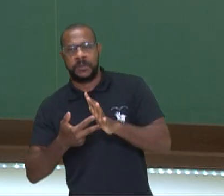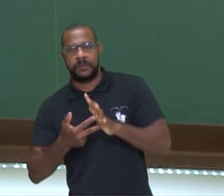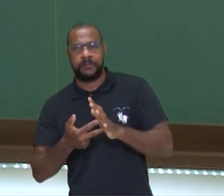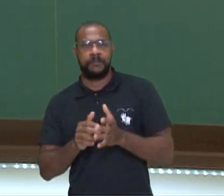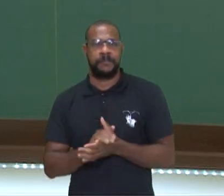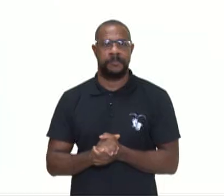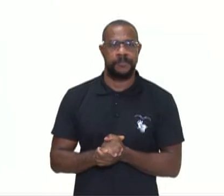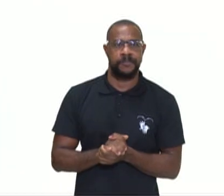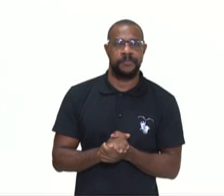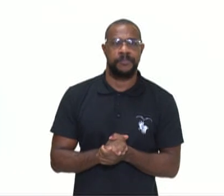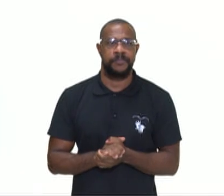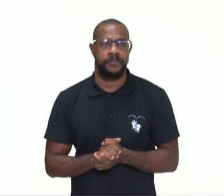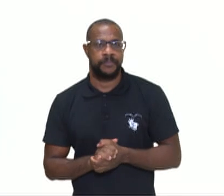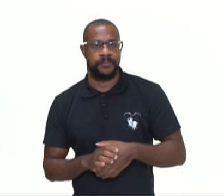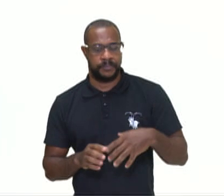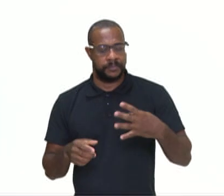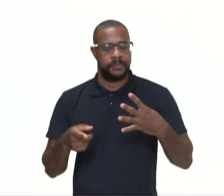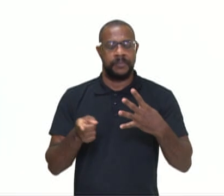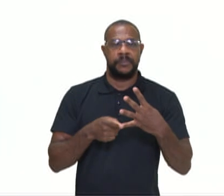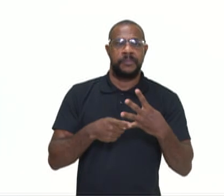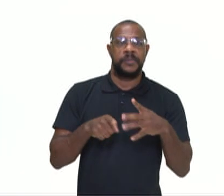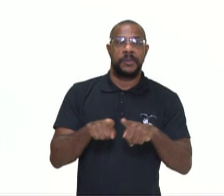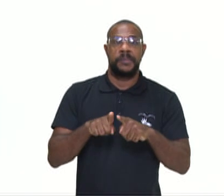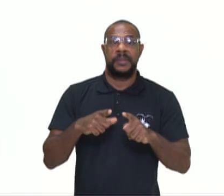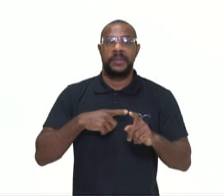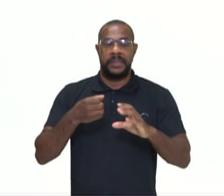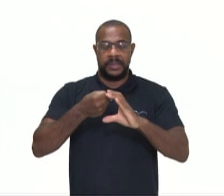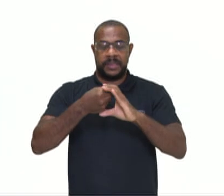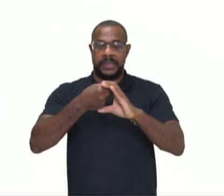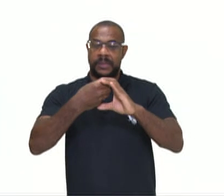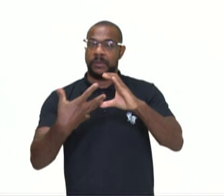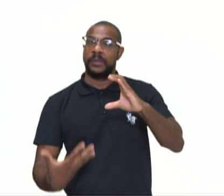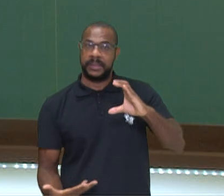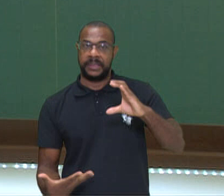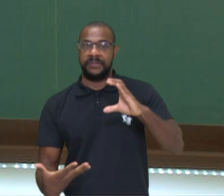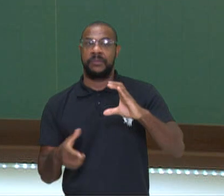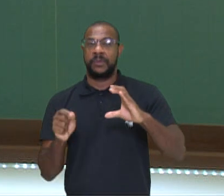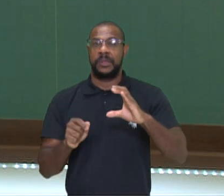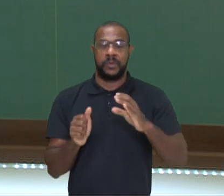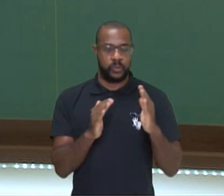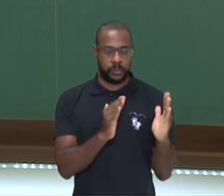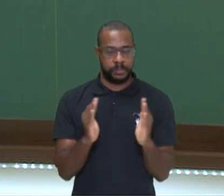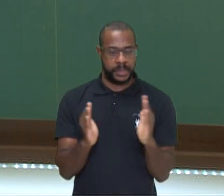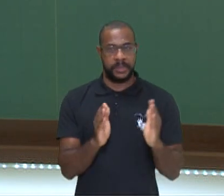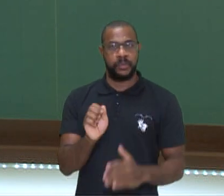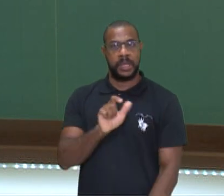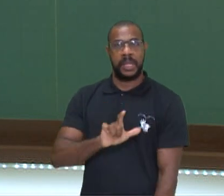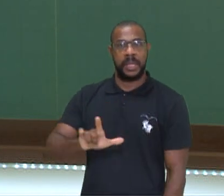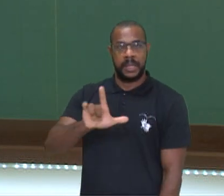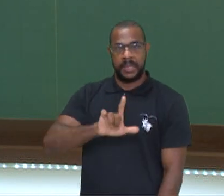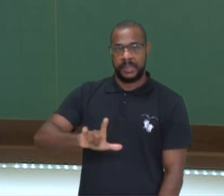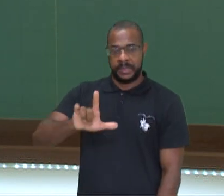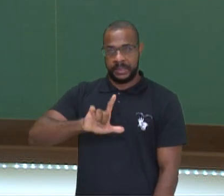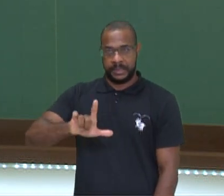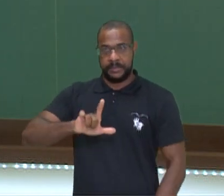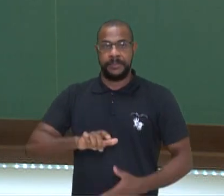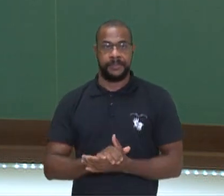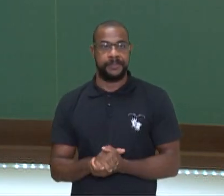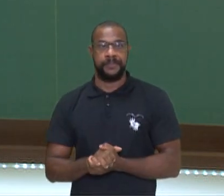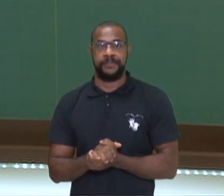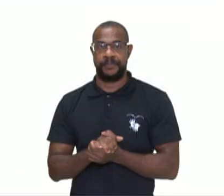naquilo? Reconhecer características do período literário. Período literário esse chamado parnasianismo.